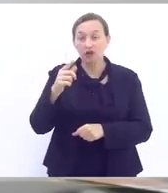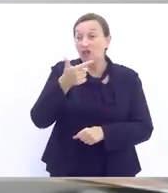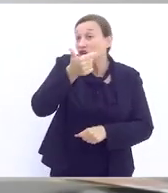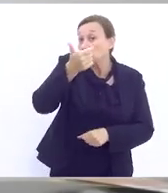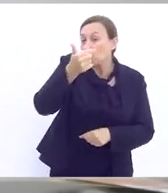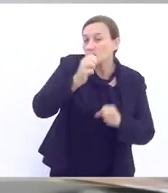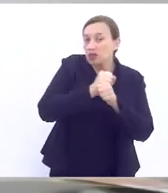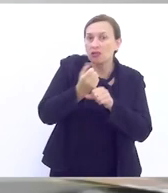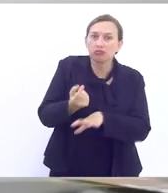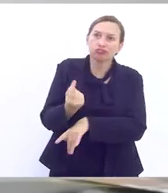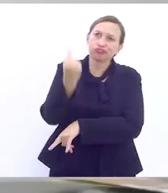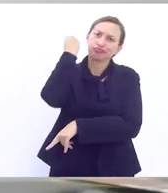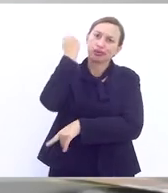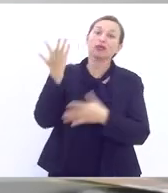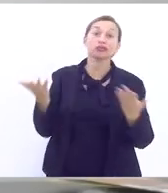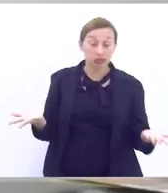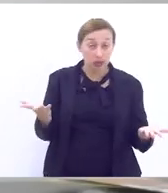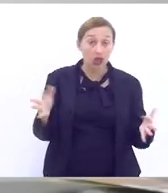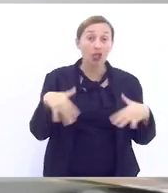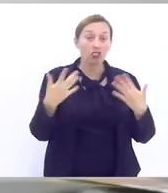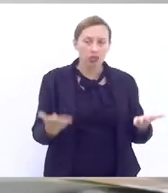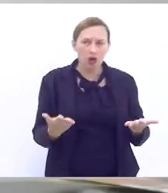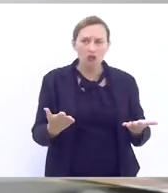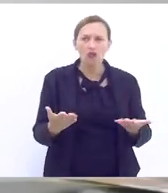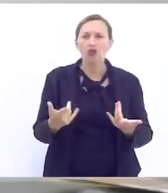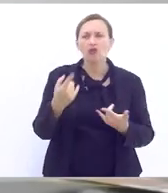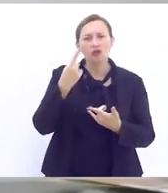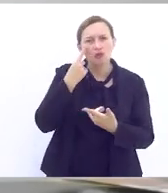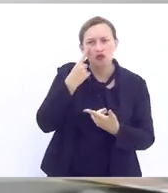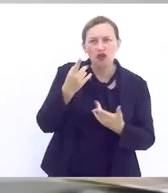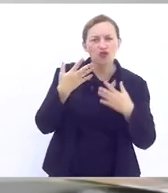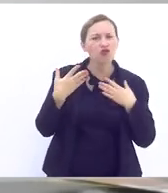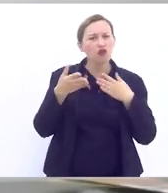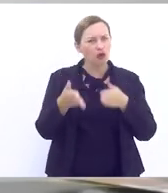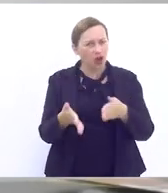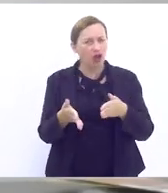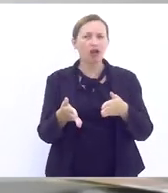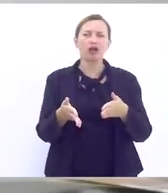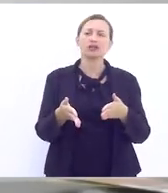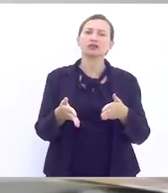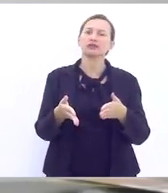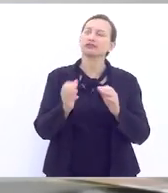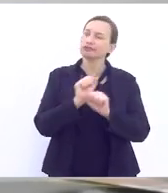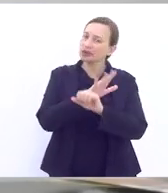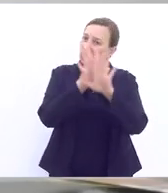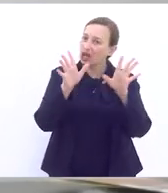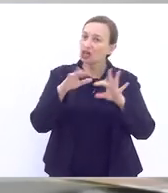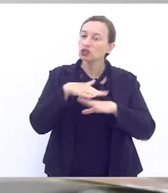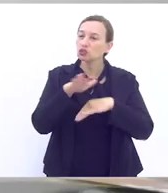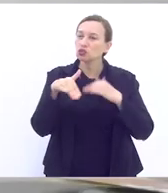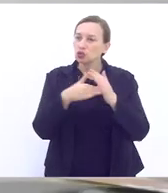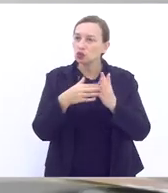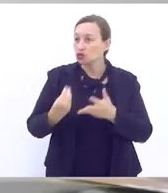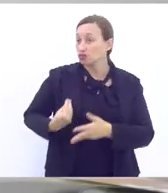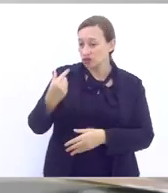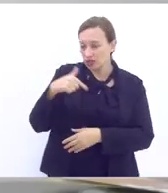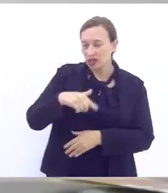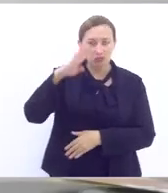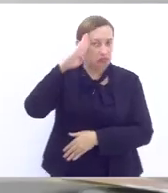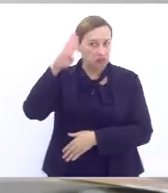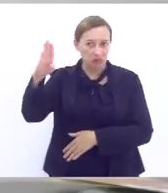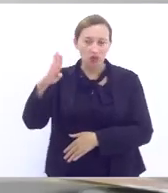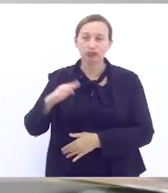anos atrás Então vamos tentar focar e claro que todos estão aqui são